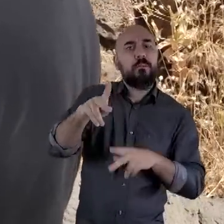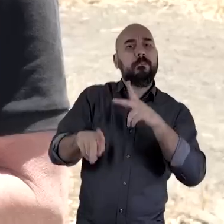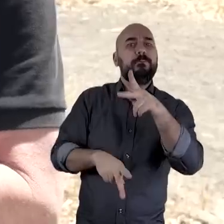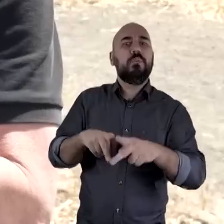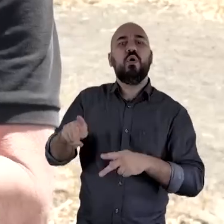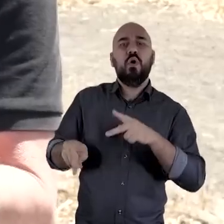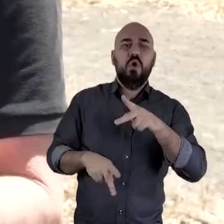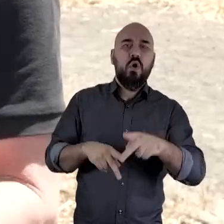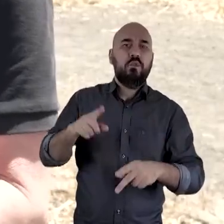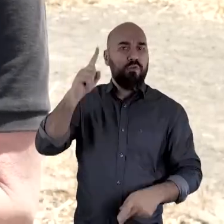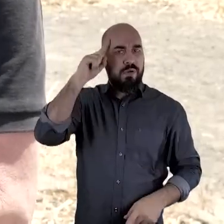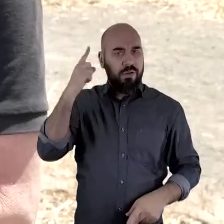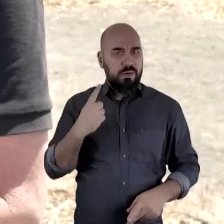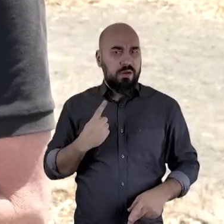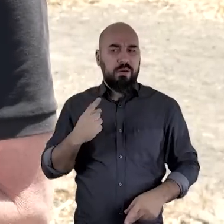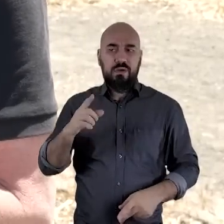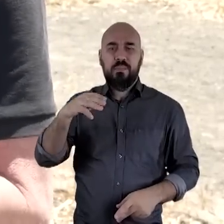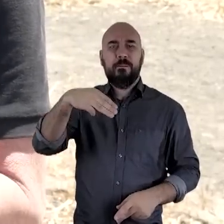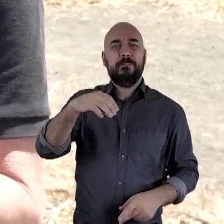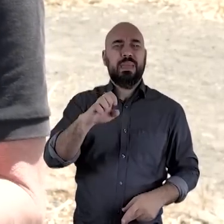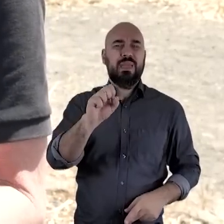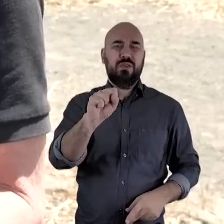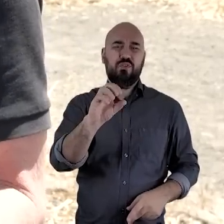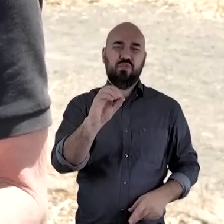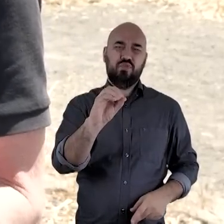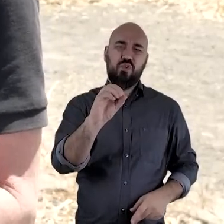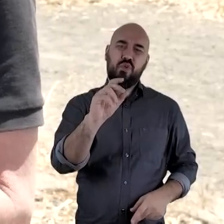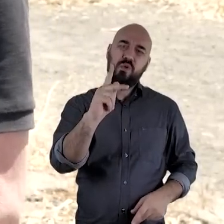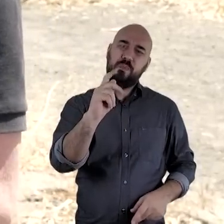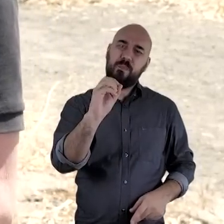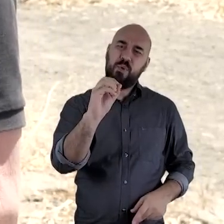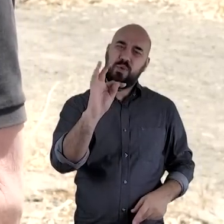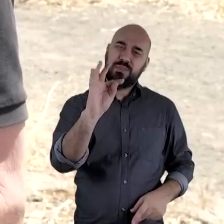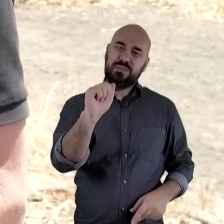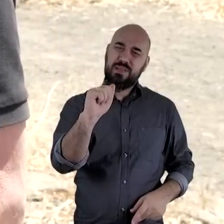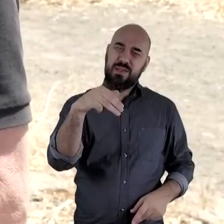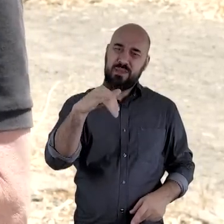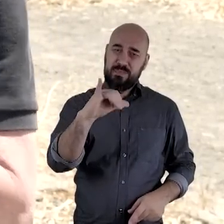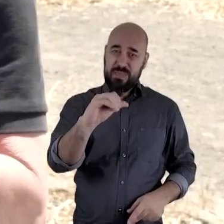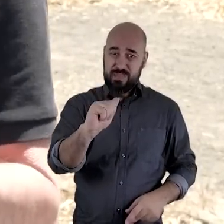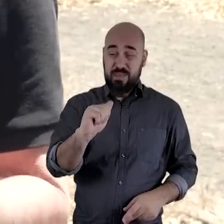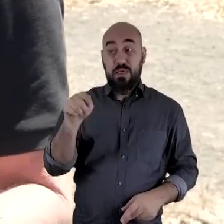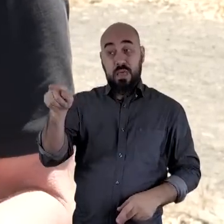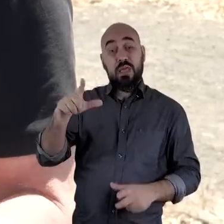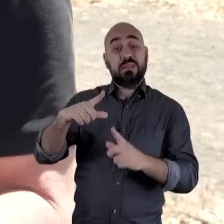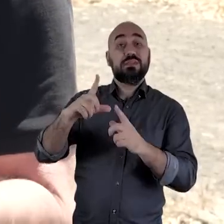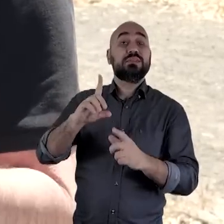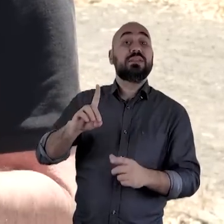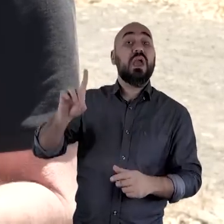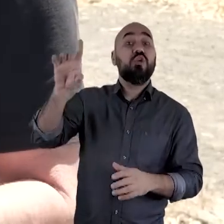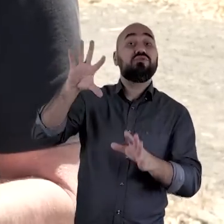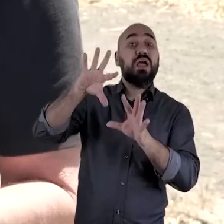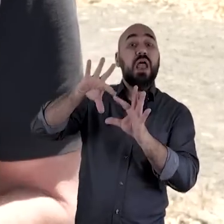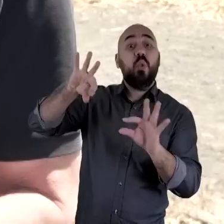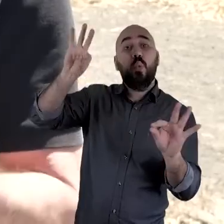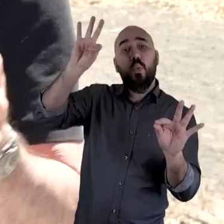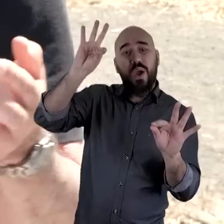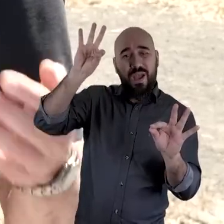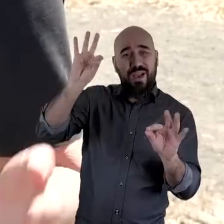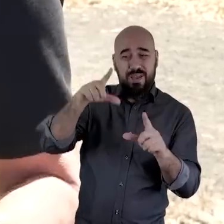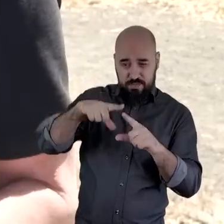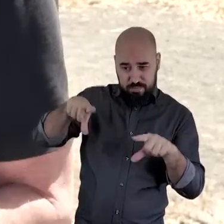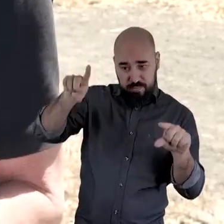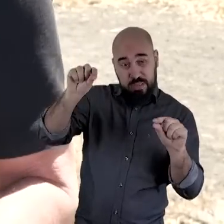mesopotâmica, o principal deus. Ele criou o mundo. Na arqueologia mesopotâmica, o deus da lua que deu o